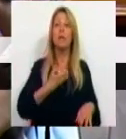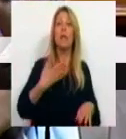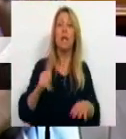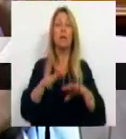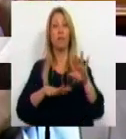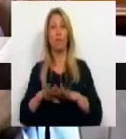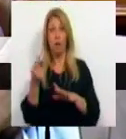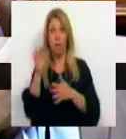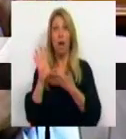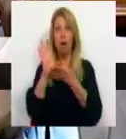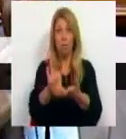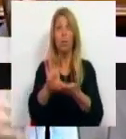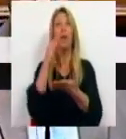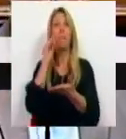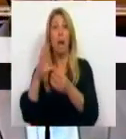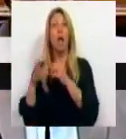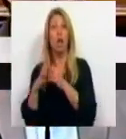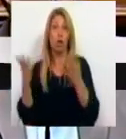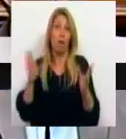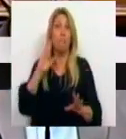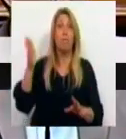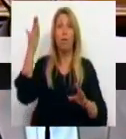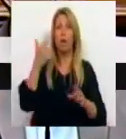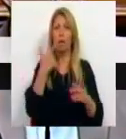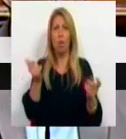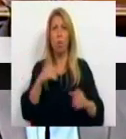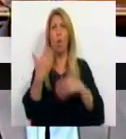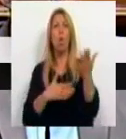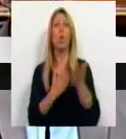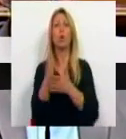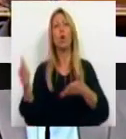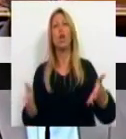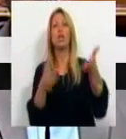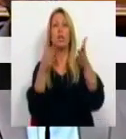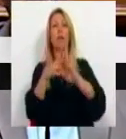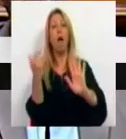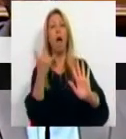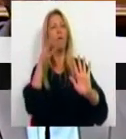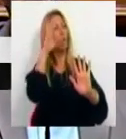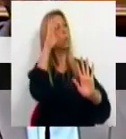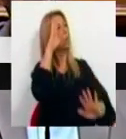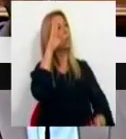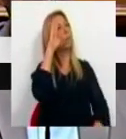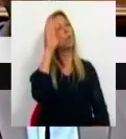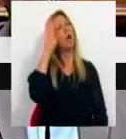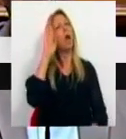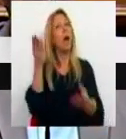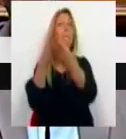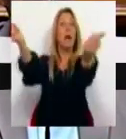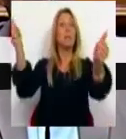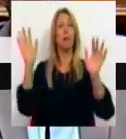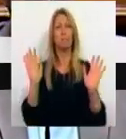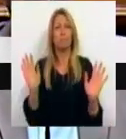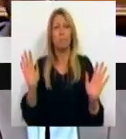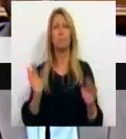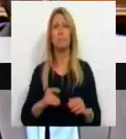Caixa Geral de Depósitos é prioritário, porque não podemos continuar com a estratégia de pôr a cabeça na areia e fechar os olhos à espera que tudo passe e que não